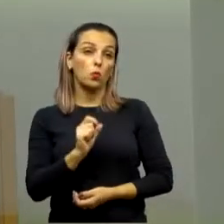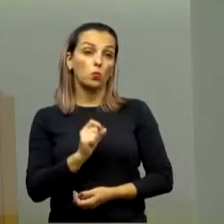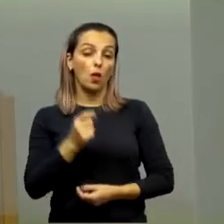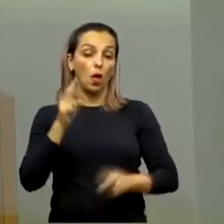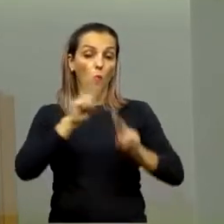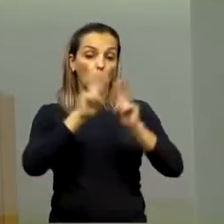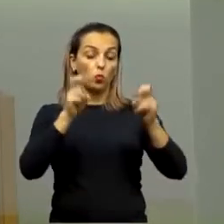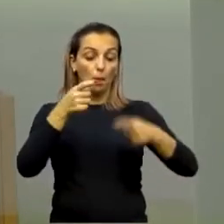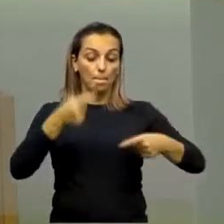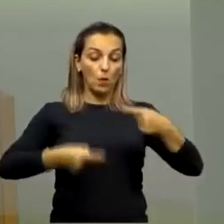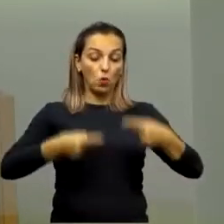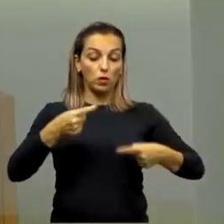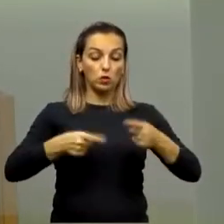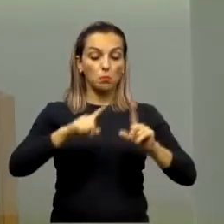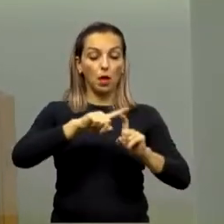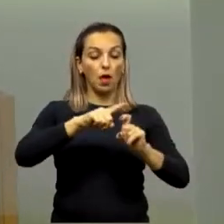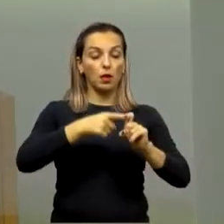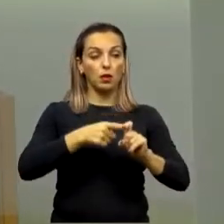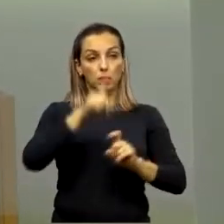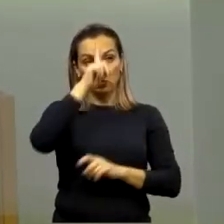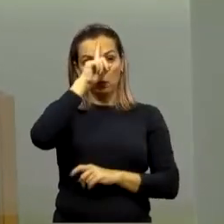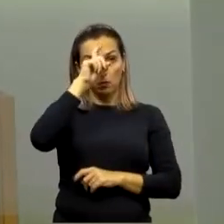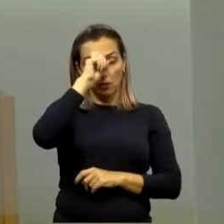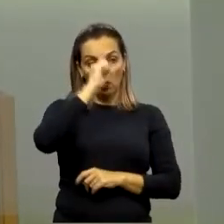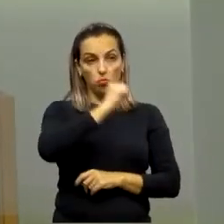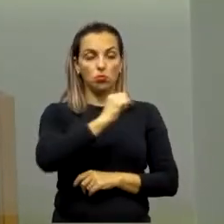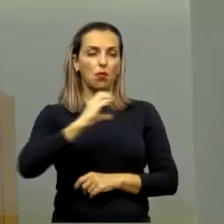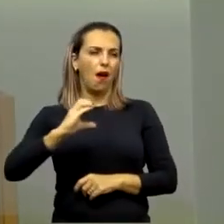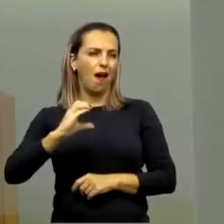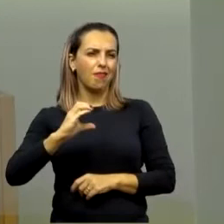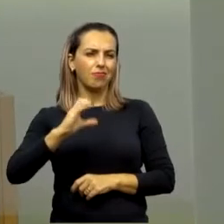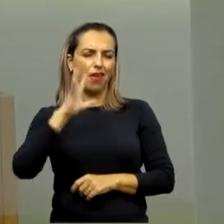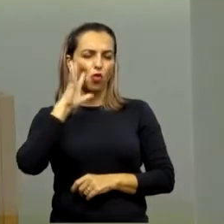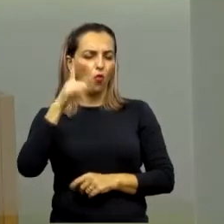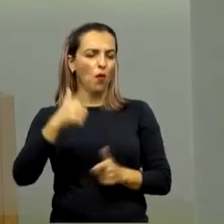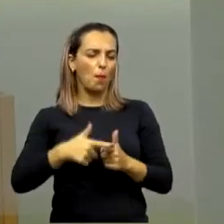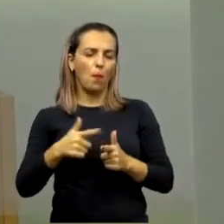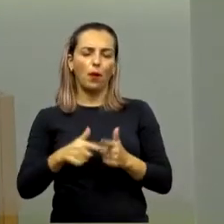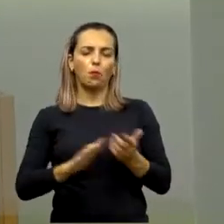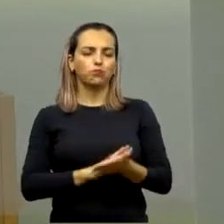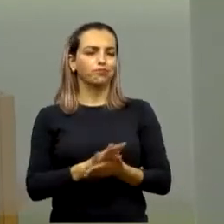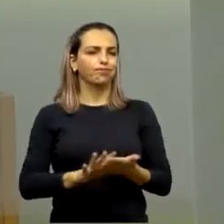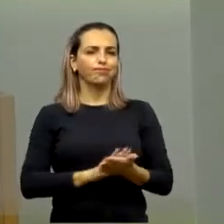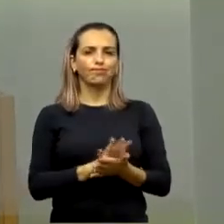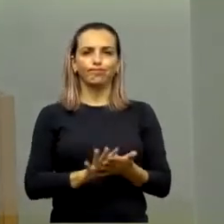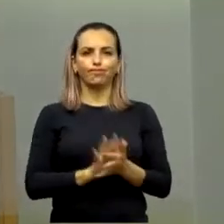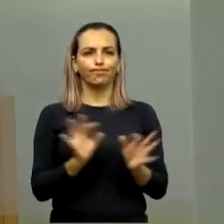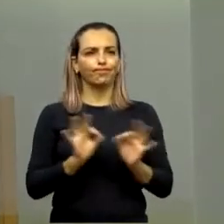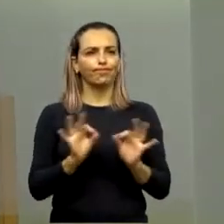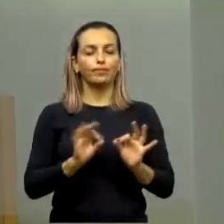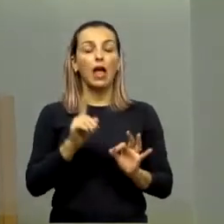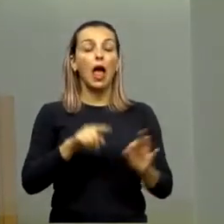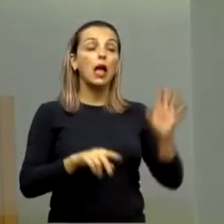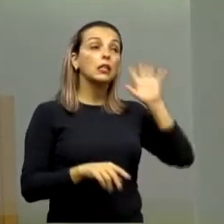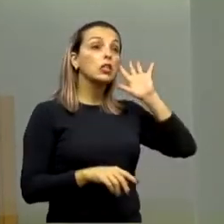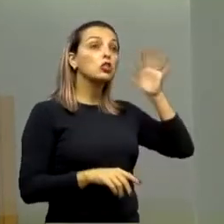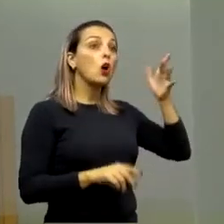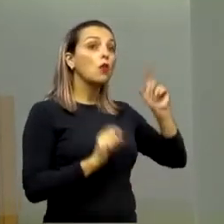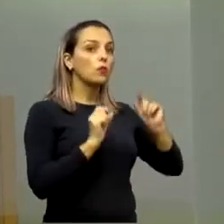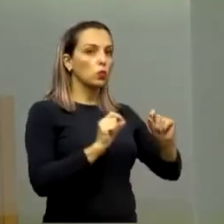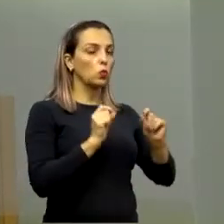politizar a crise da da Santa Casa eu resolvi o problema nenhum o que resolve presidente